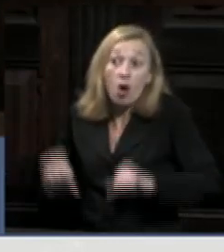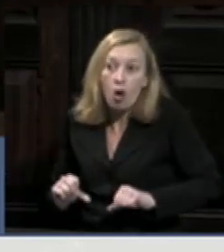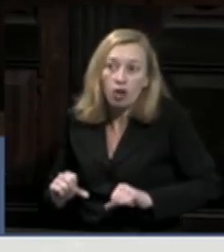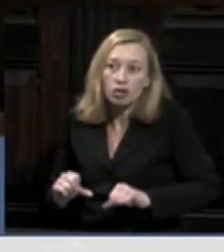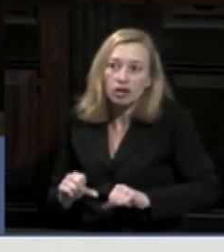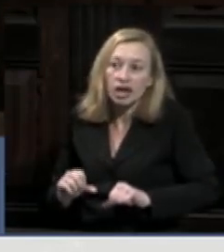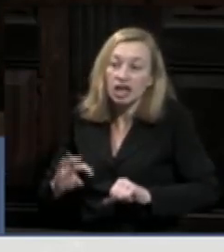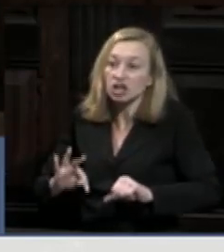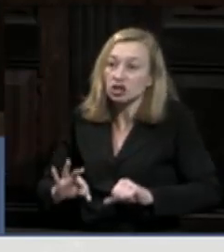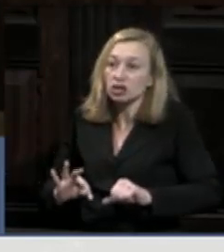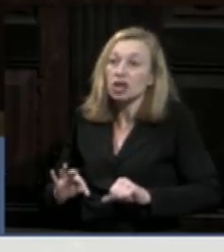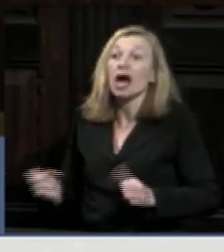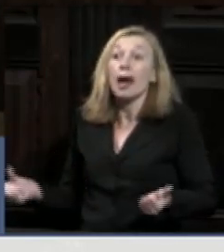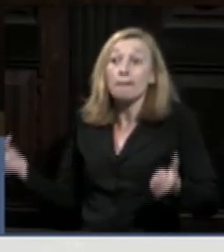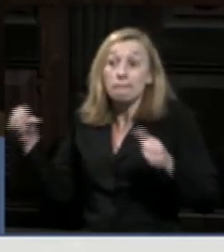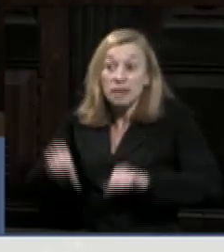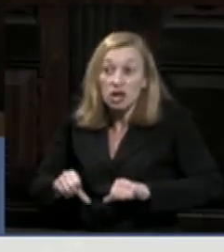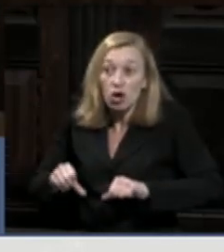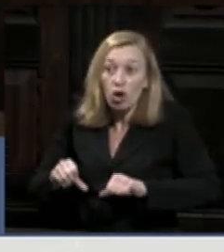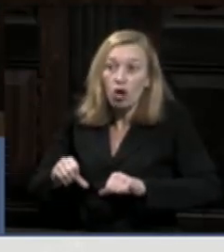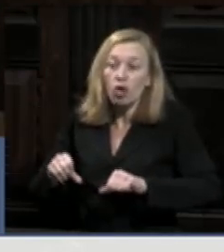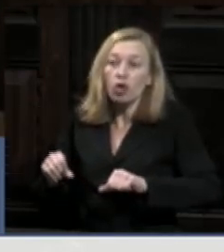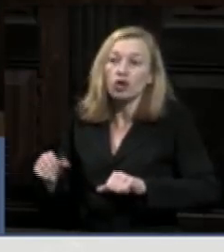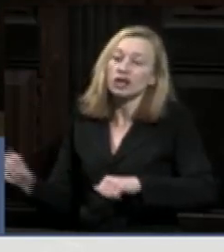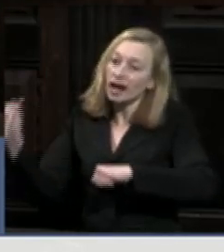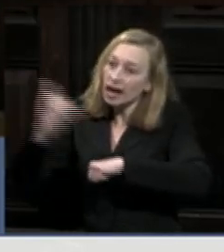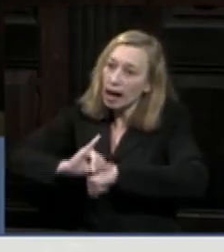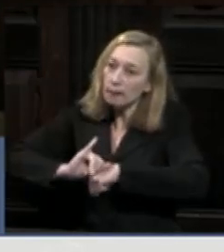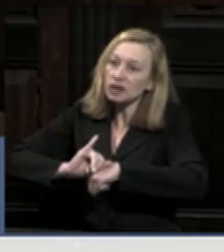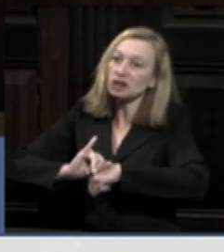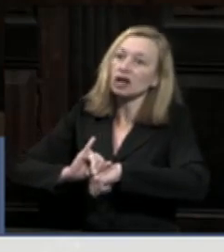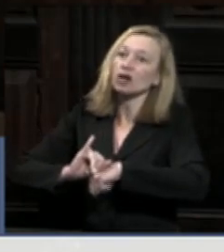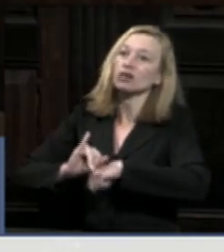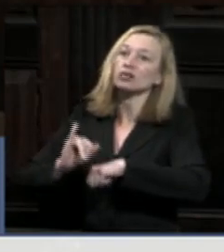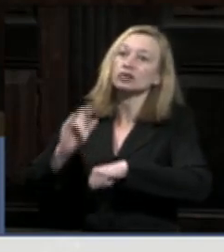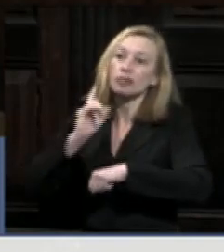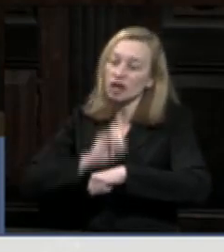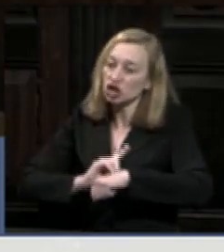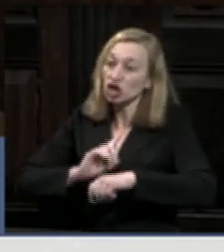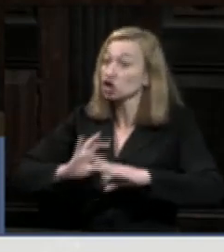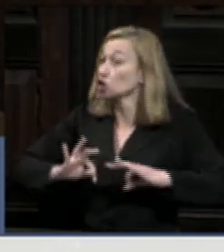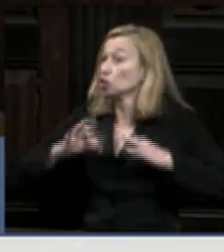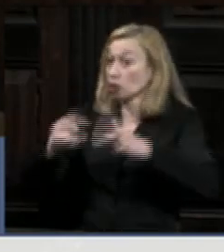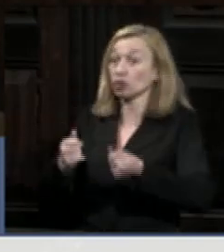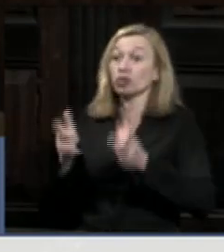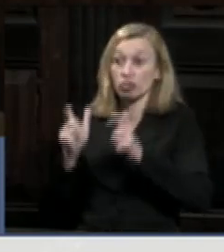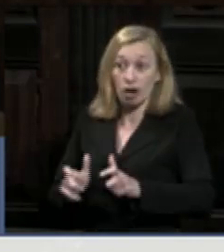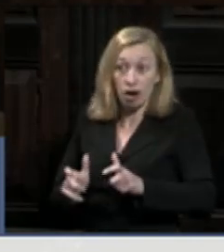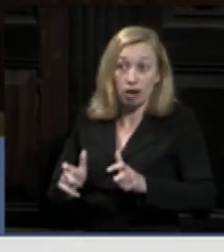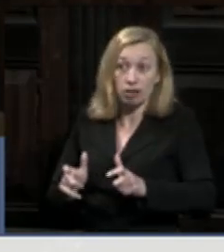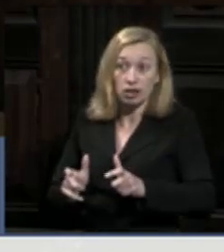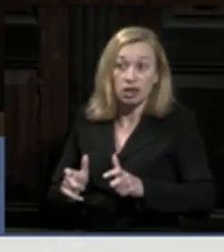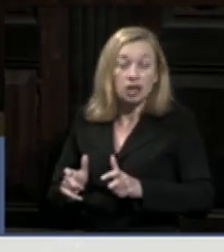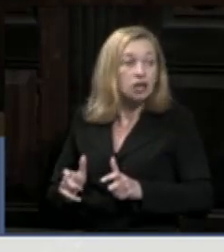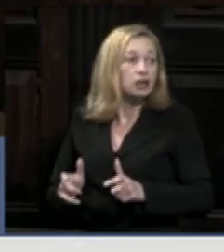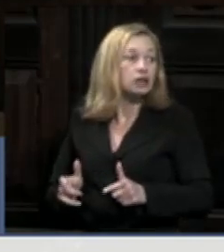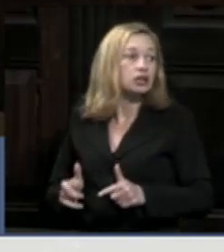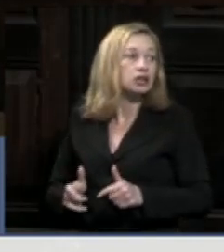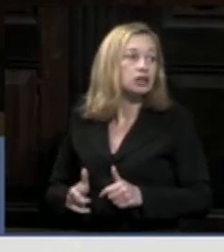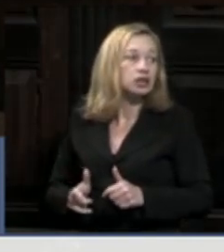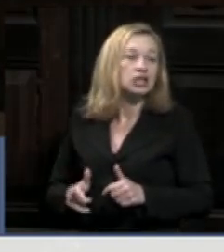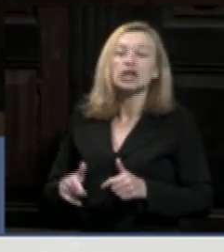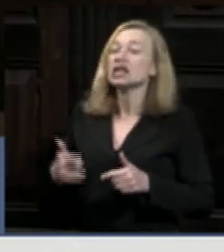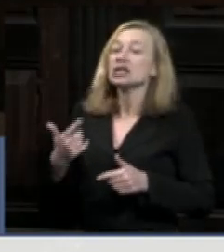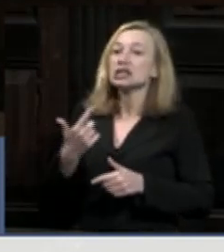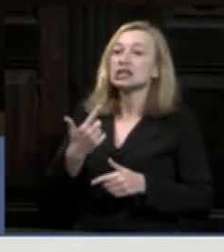interior ele foi pior inclusive para a capital para niterói para baixar e assim por diante se não houver um olhar para